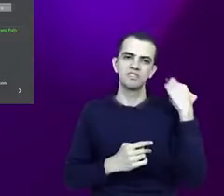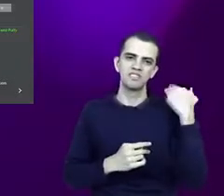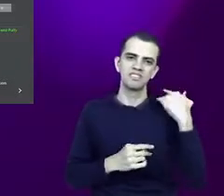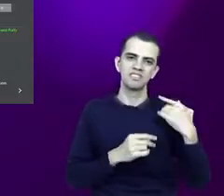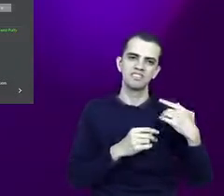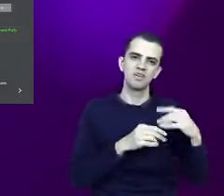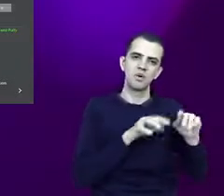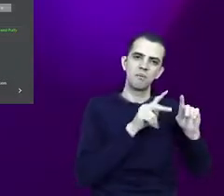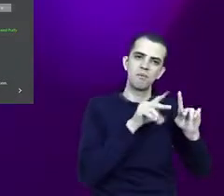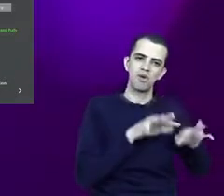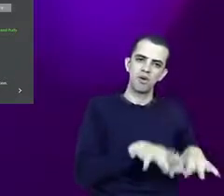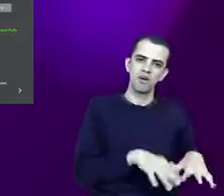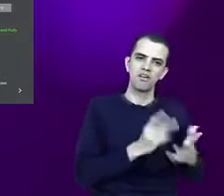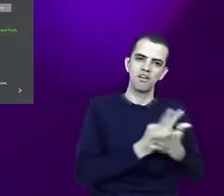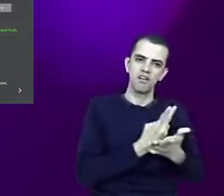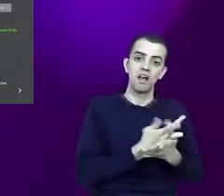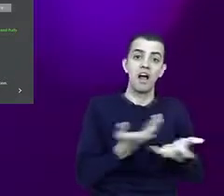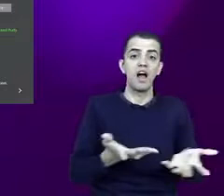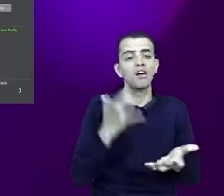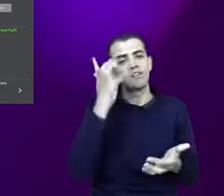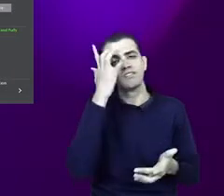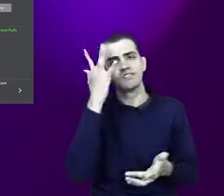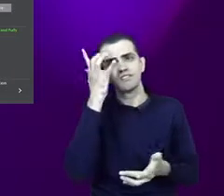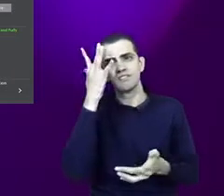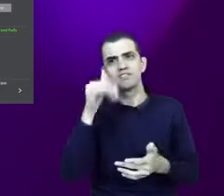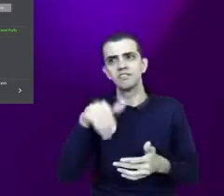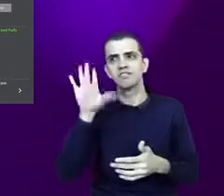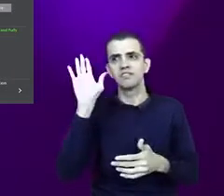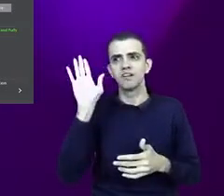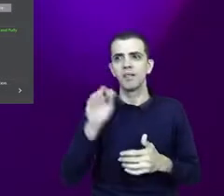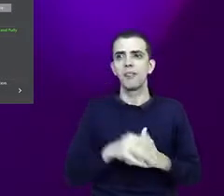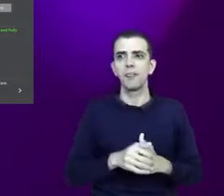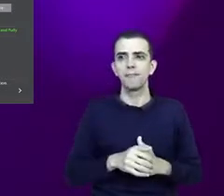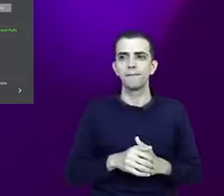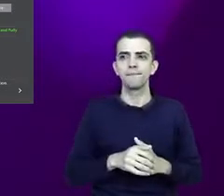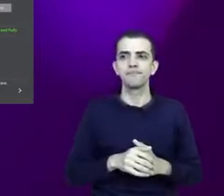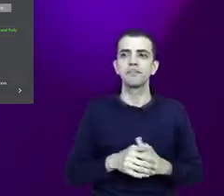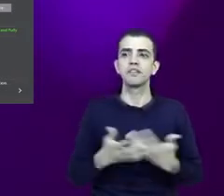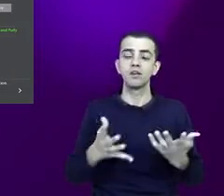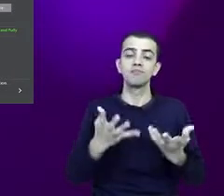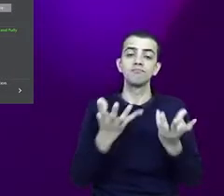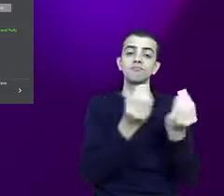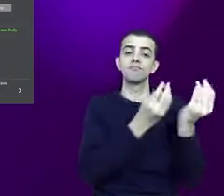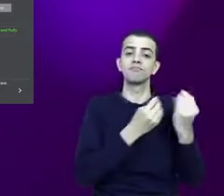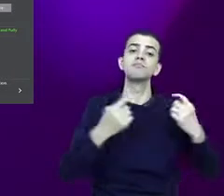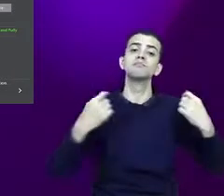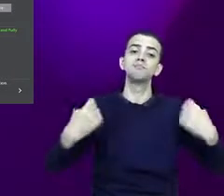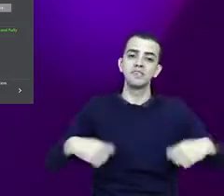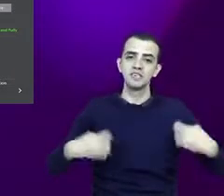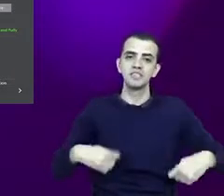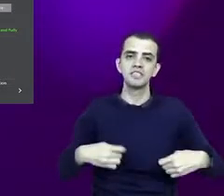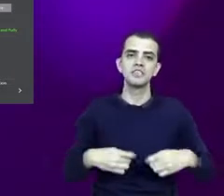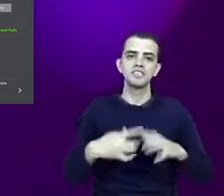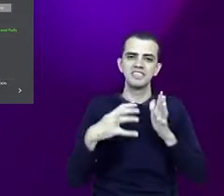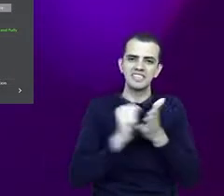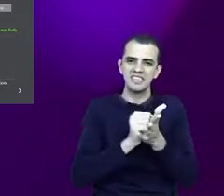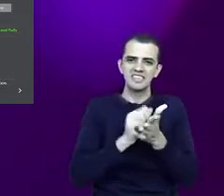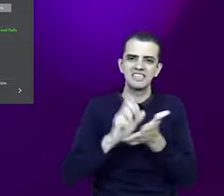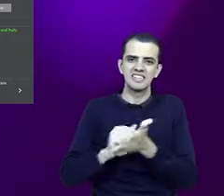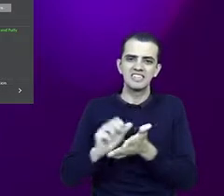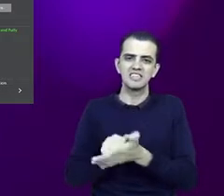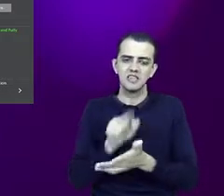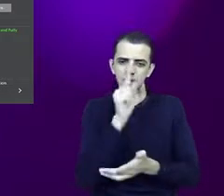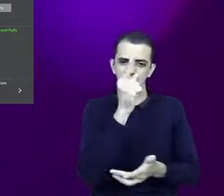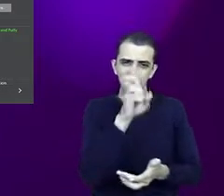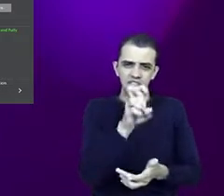agora ficou um pouco mais fácil, mas muitas vezes você precisa registrar 15 pontos